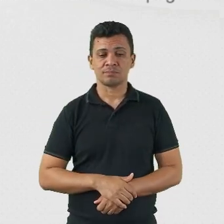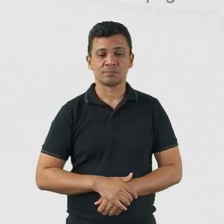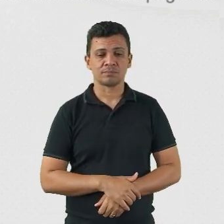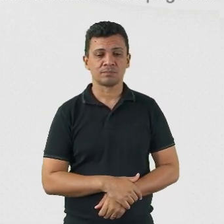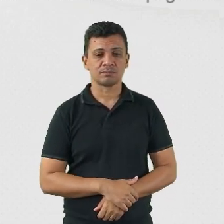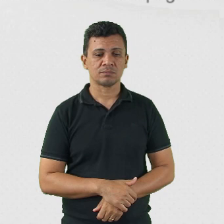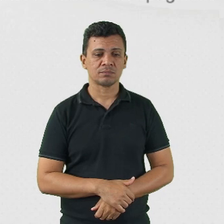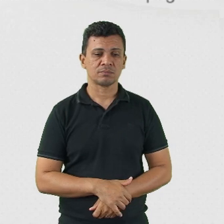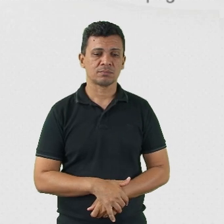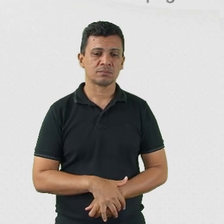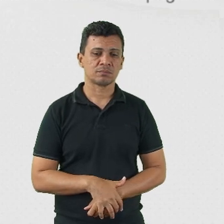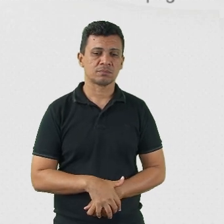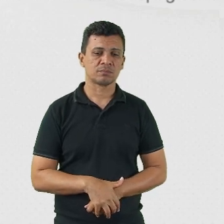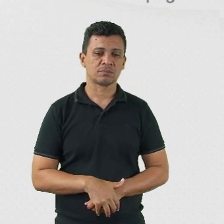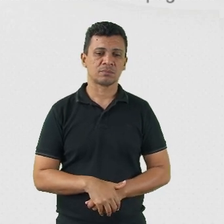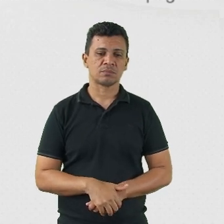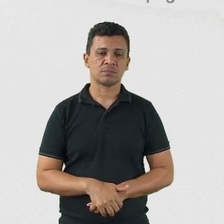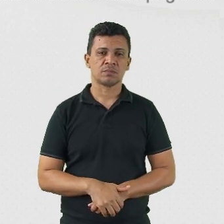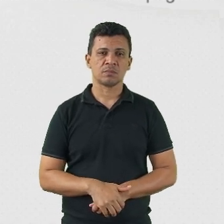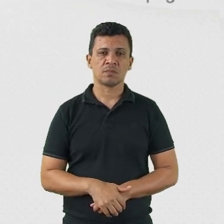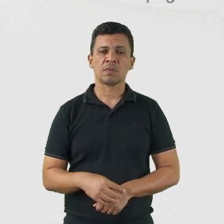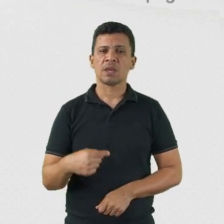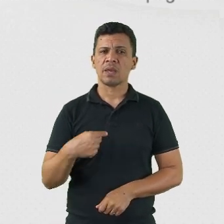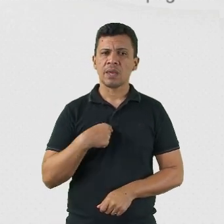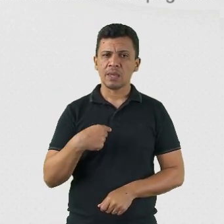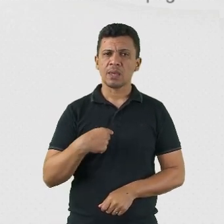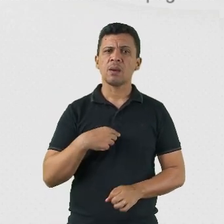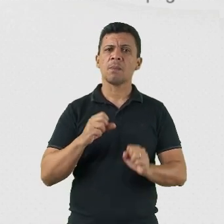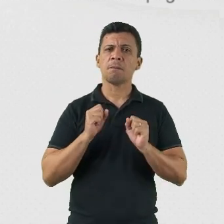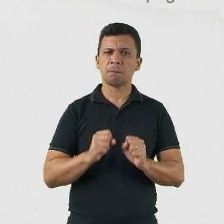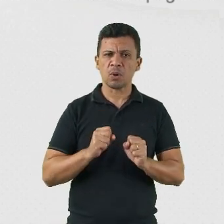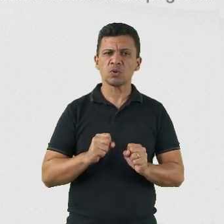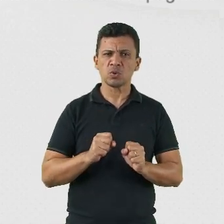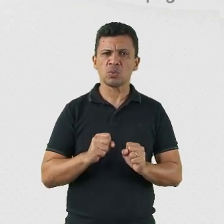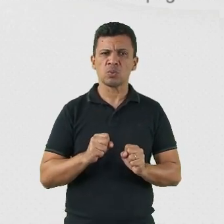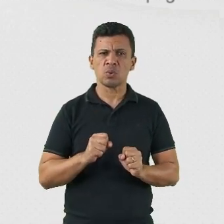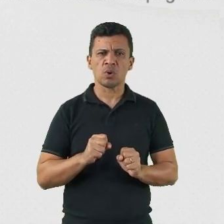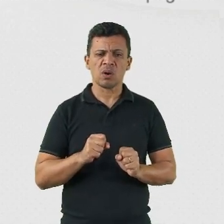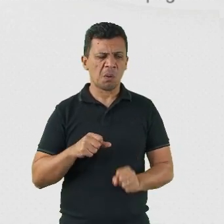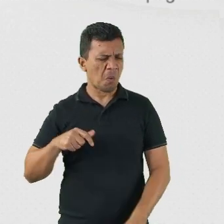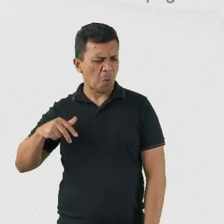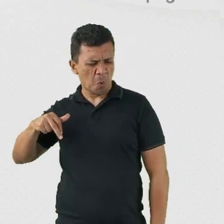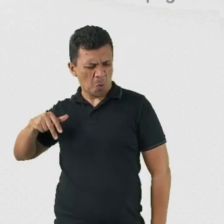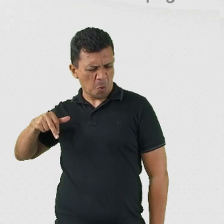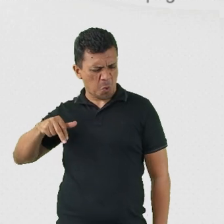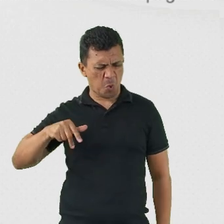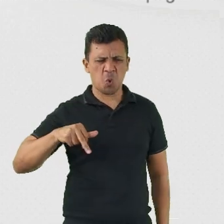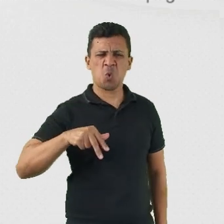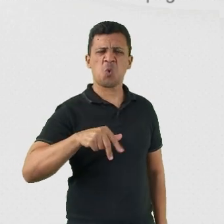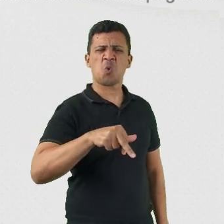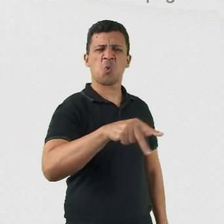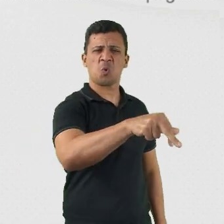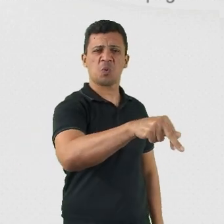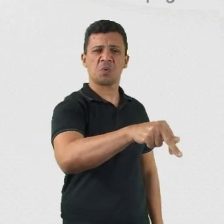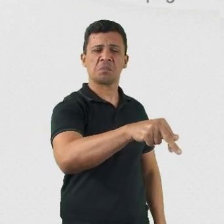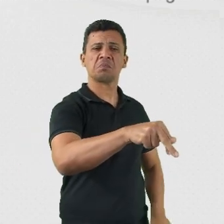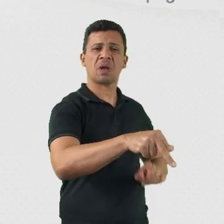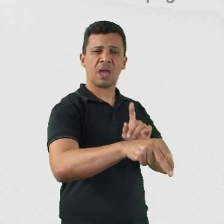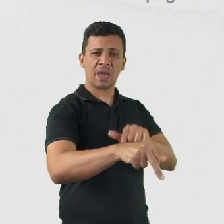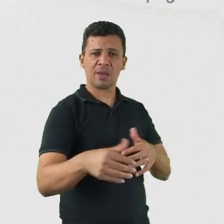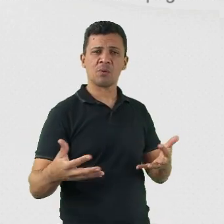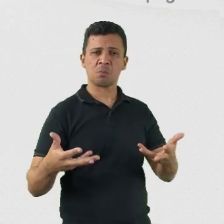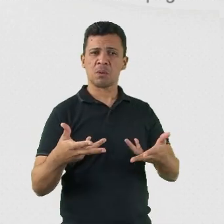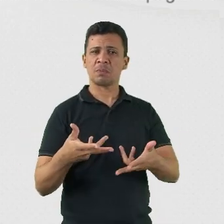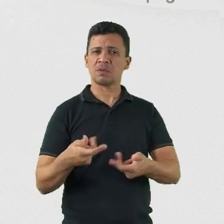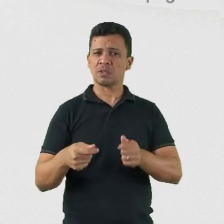run very fast. Eu posso correr muito rápido. É uma habilidade que